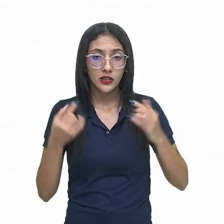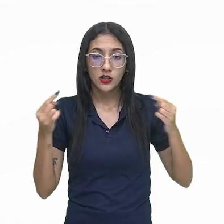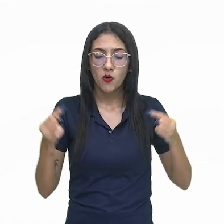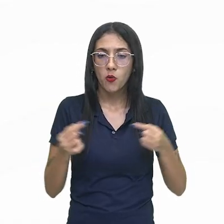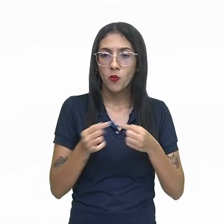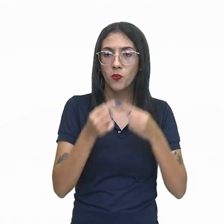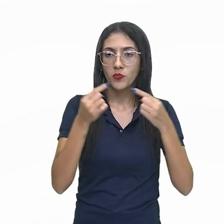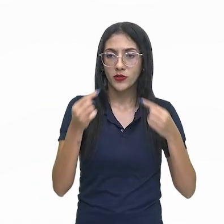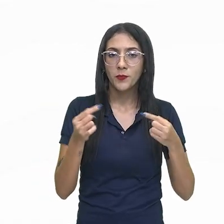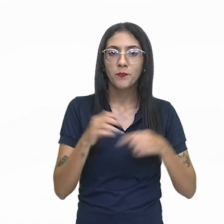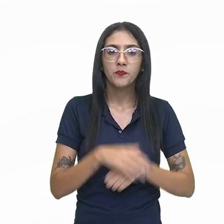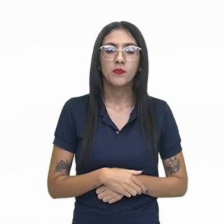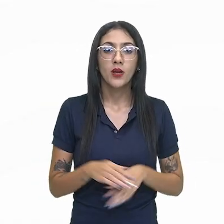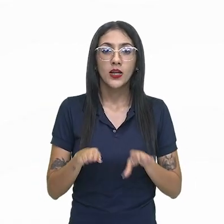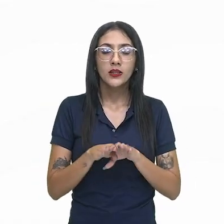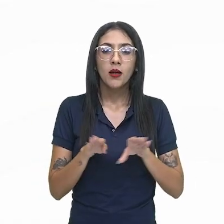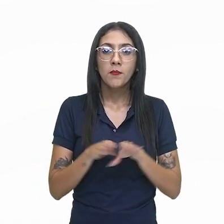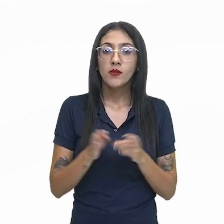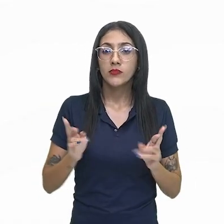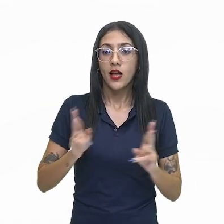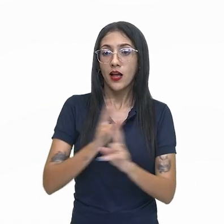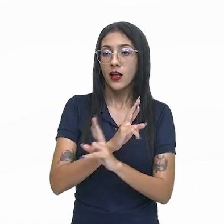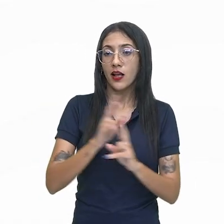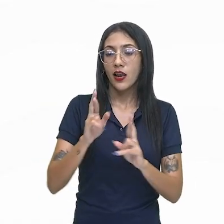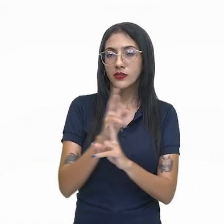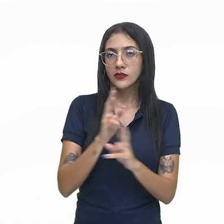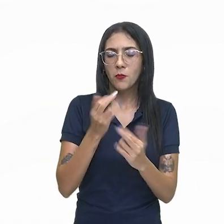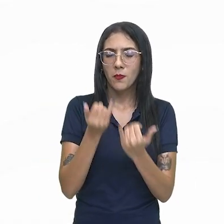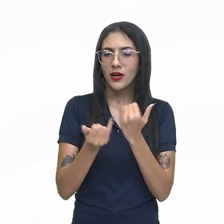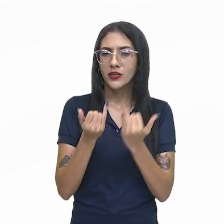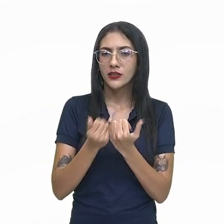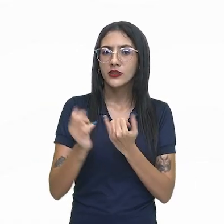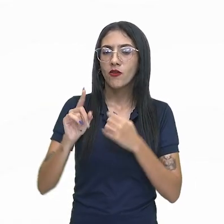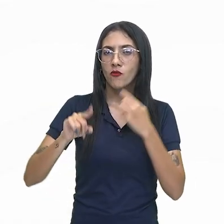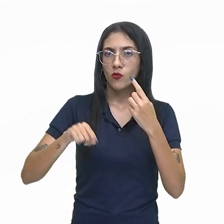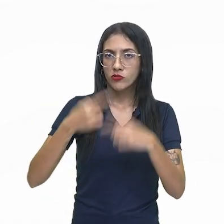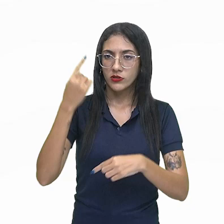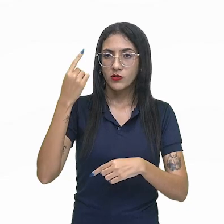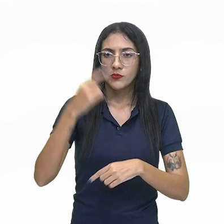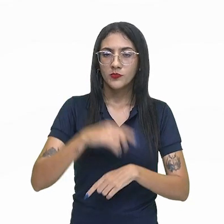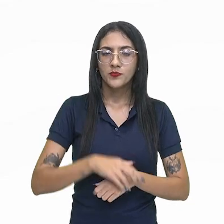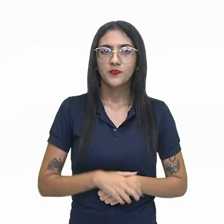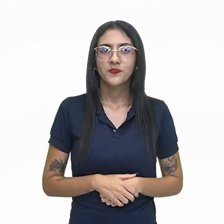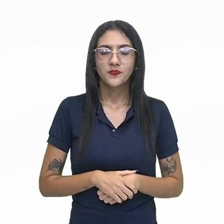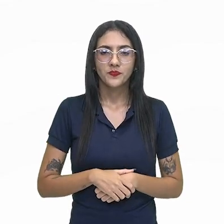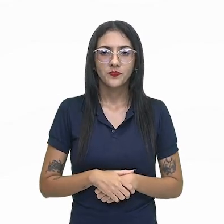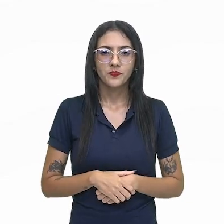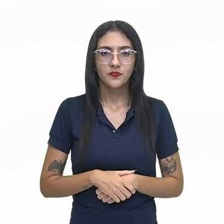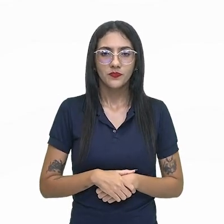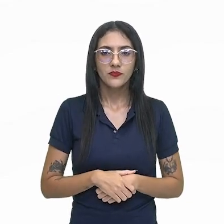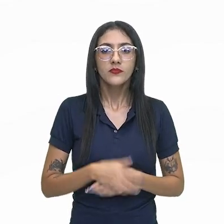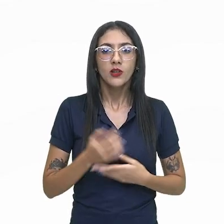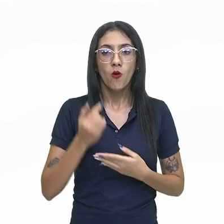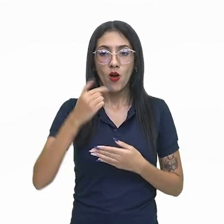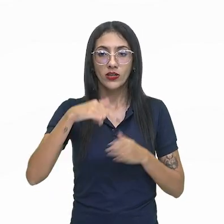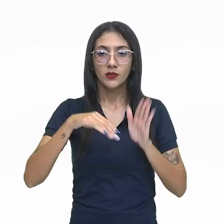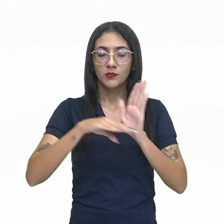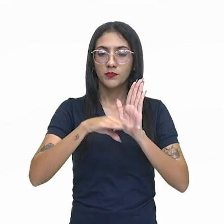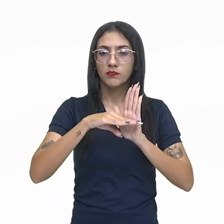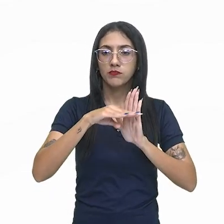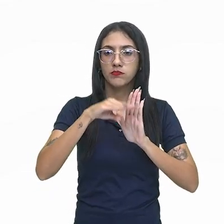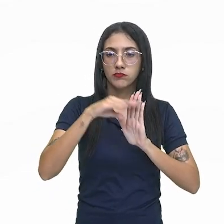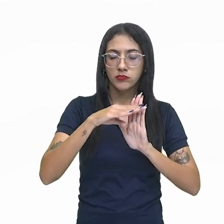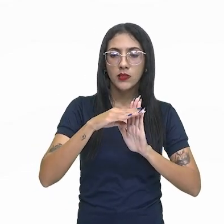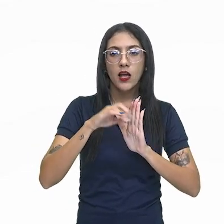comuns, bem como por suas relações de parentesco evolutivo. Né? Essa classificação, né, é usada